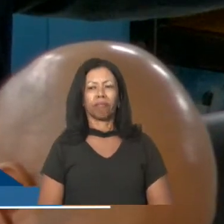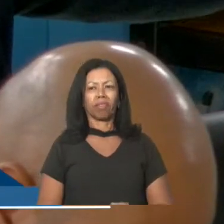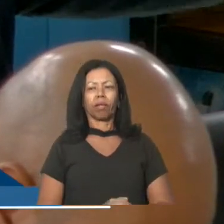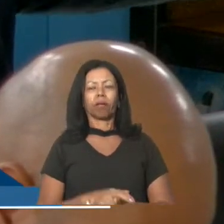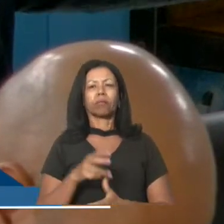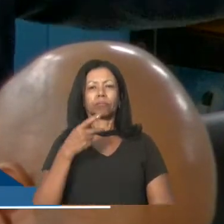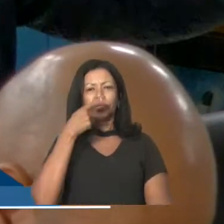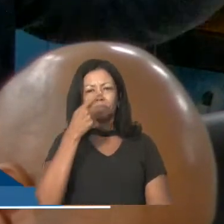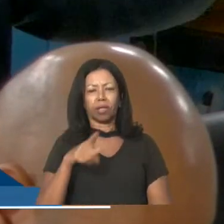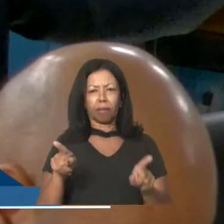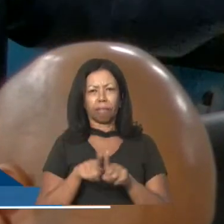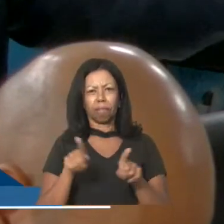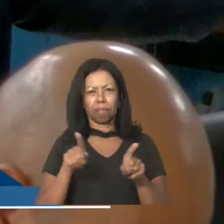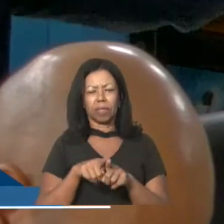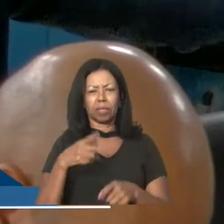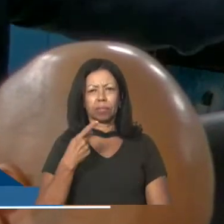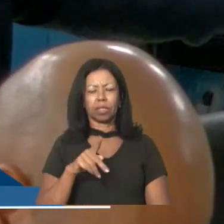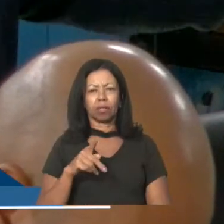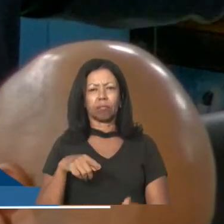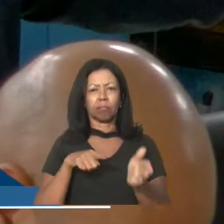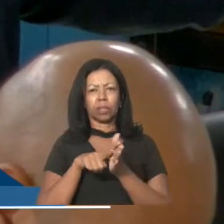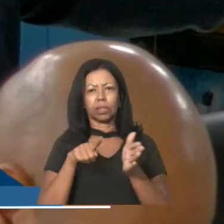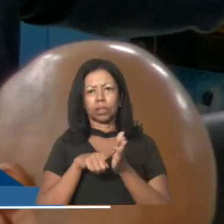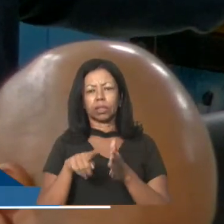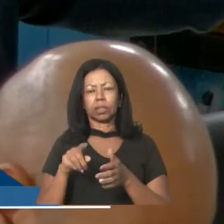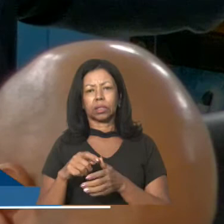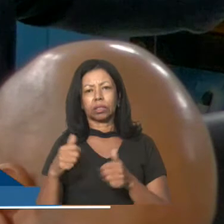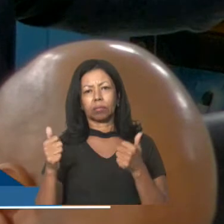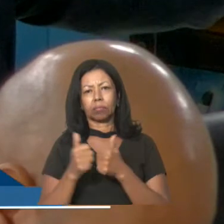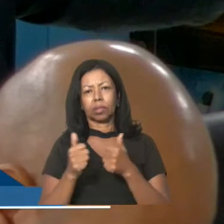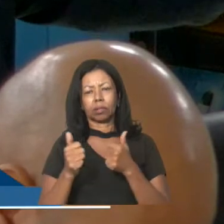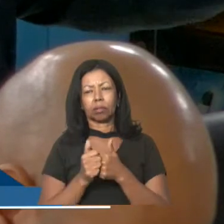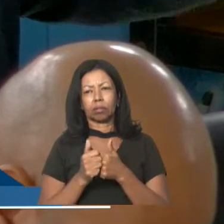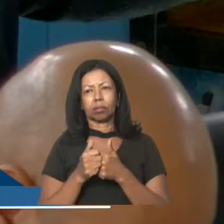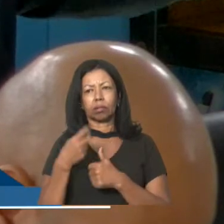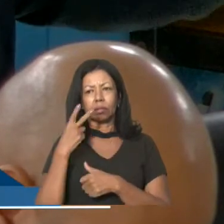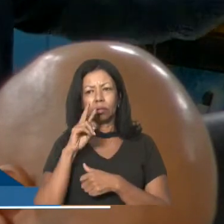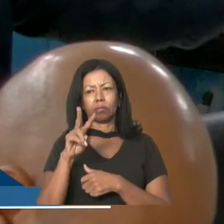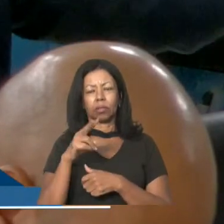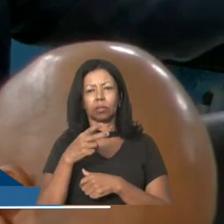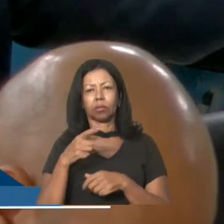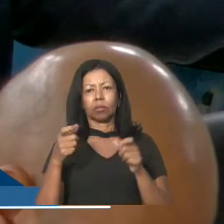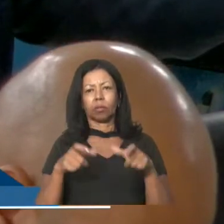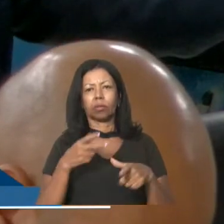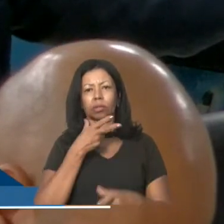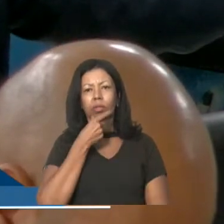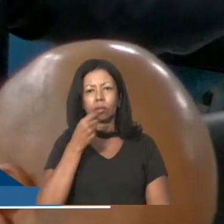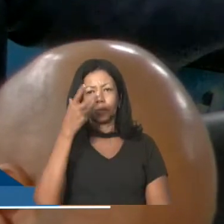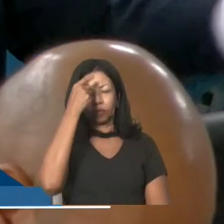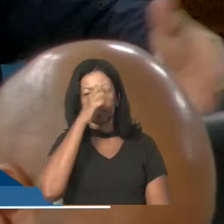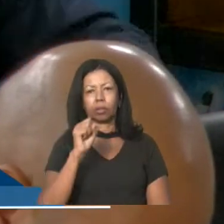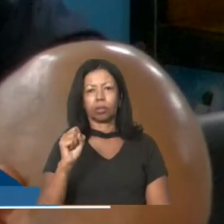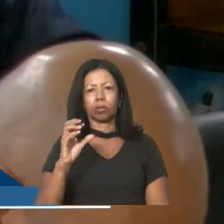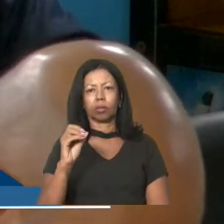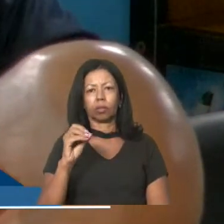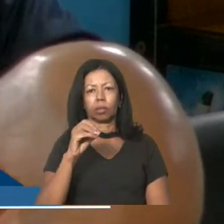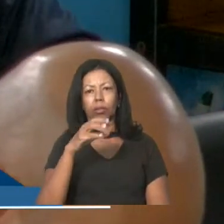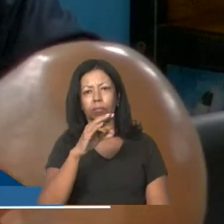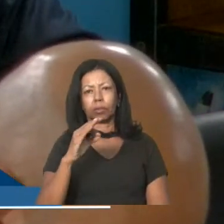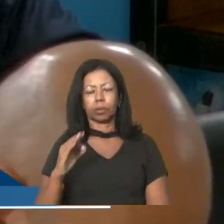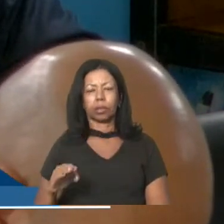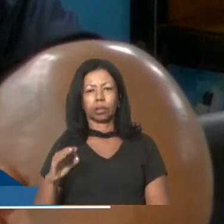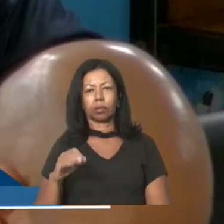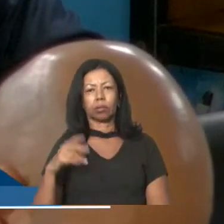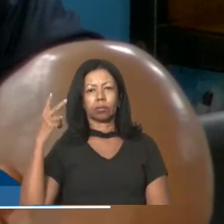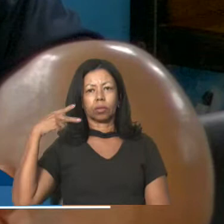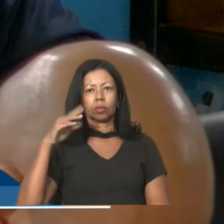mensurar mesmo, levar... A pesquisa que saiu recentemente da Barada, aí, onde o prefeito sai com 80%, o parlamento foi